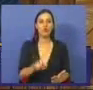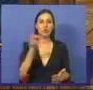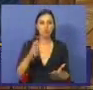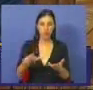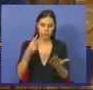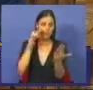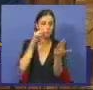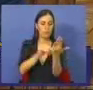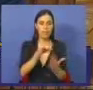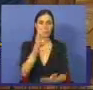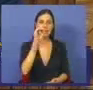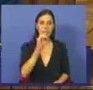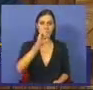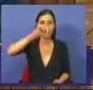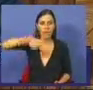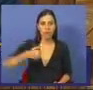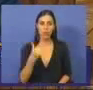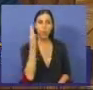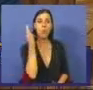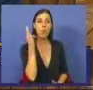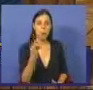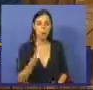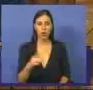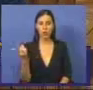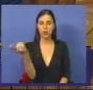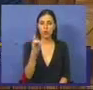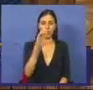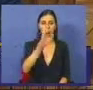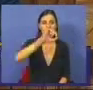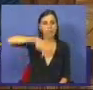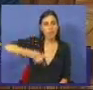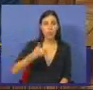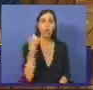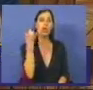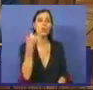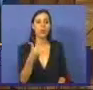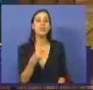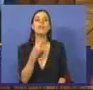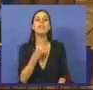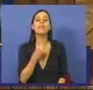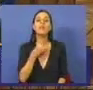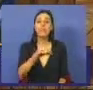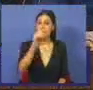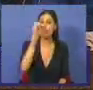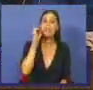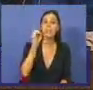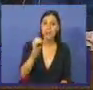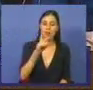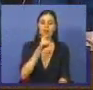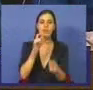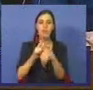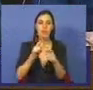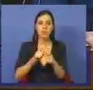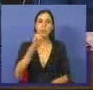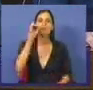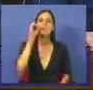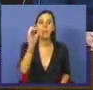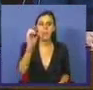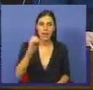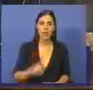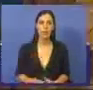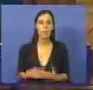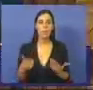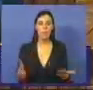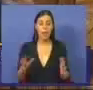dava um indicador de 0,4, em julho de 0,2, em agosto de 0 e em setembro de 0.